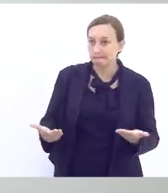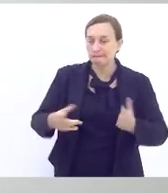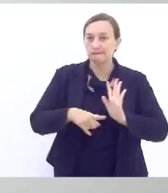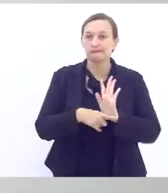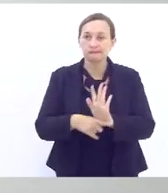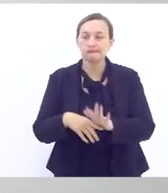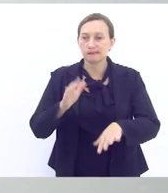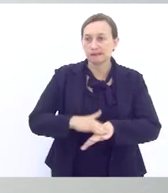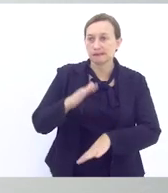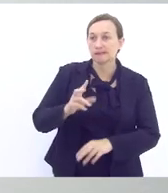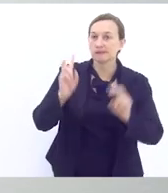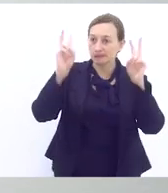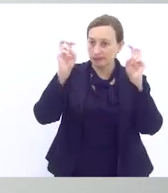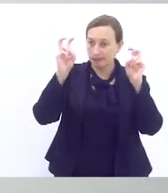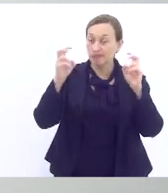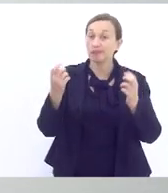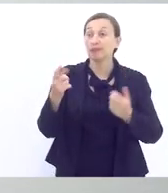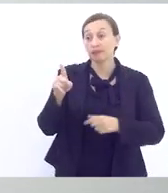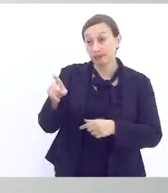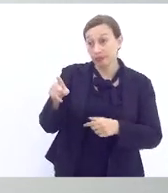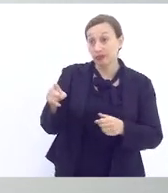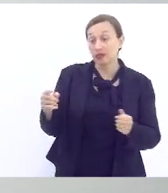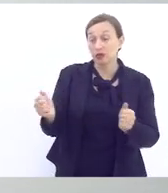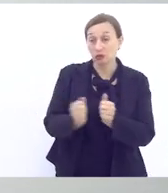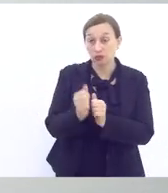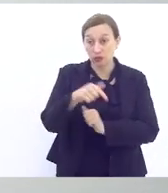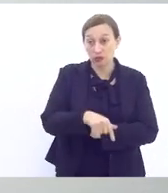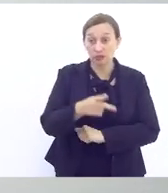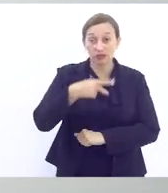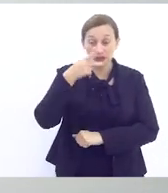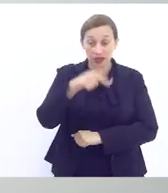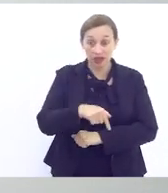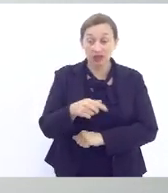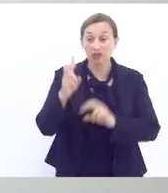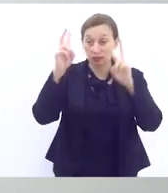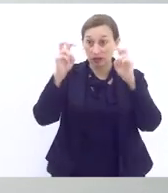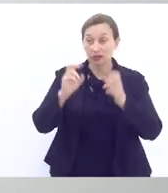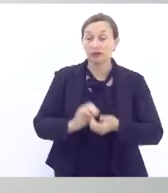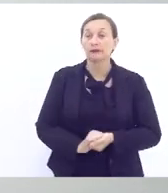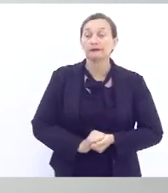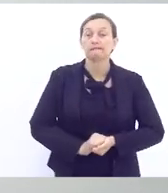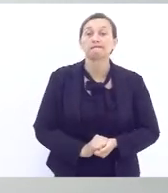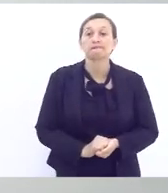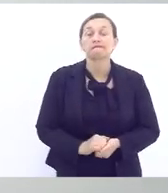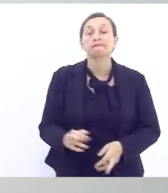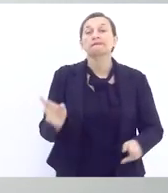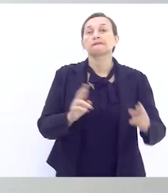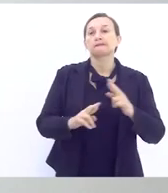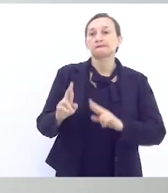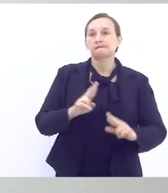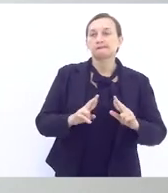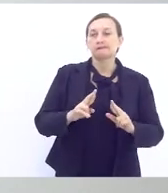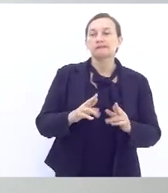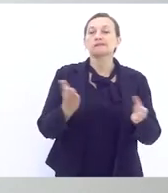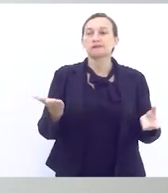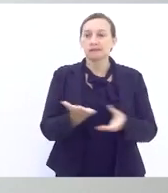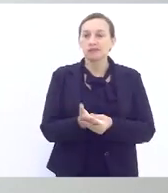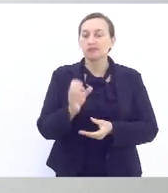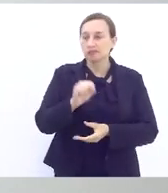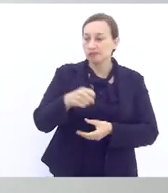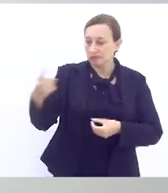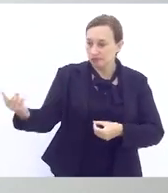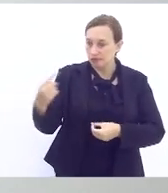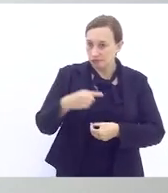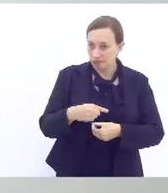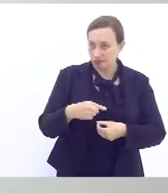contribuir mais com esse assunto seria necessário que eles estivessem presente para fazer as considerações referentes a esse tema com relação a esse processo sim quando ele chegar